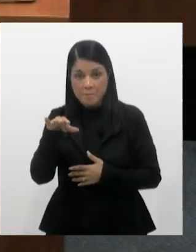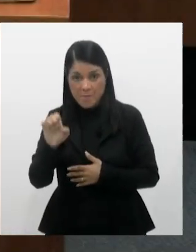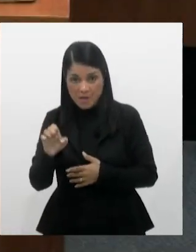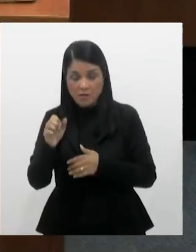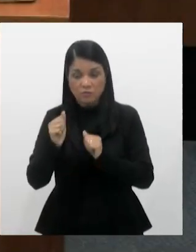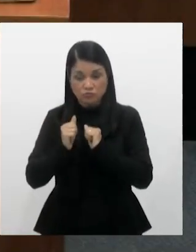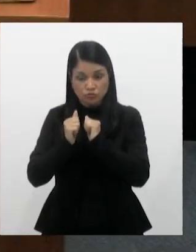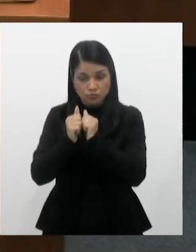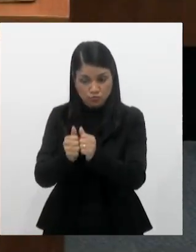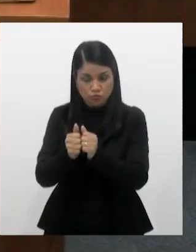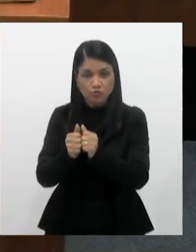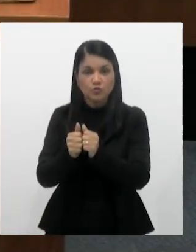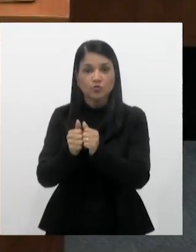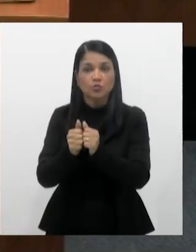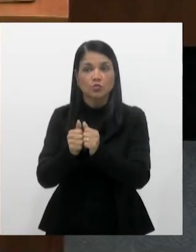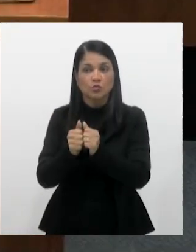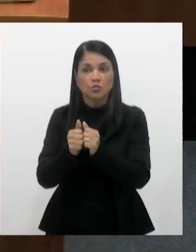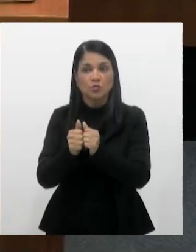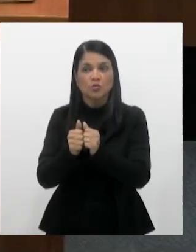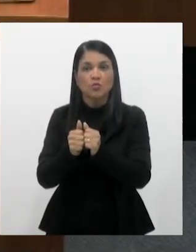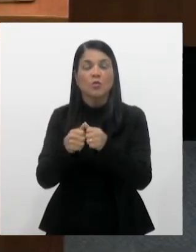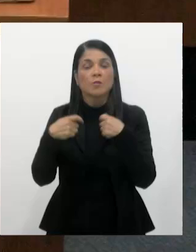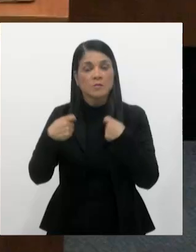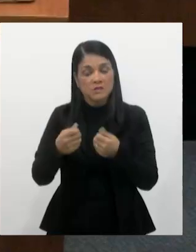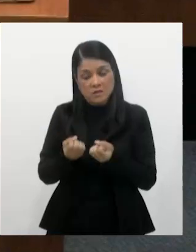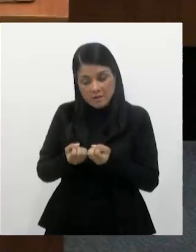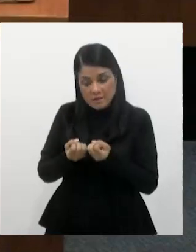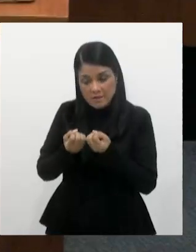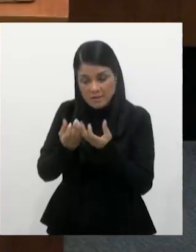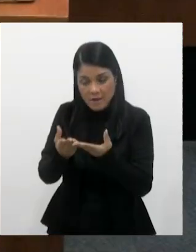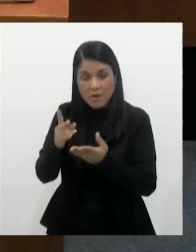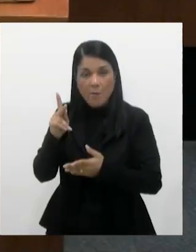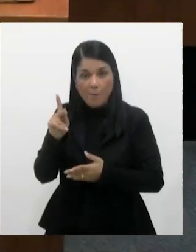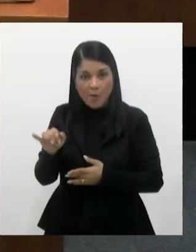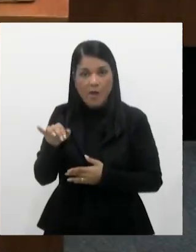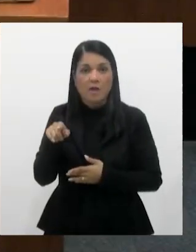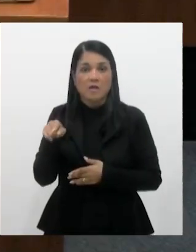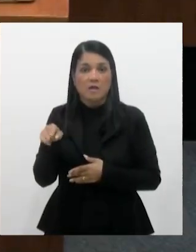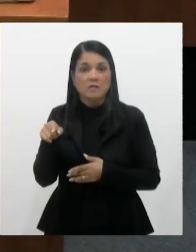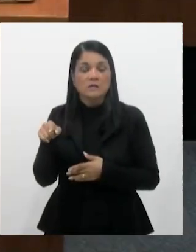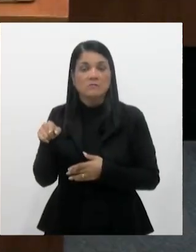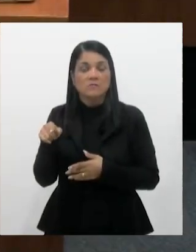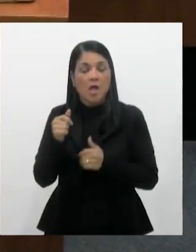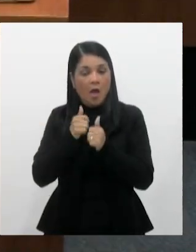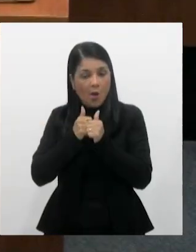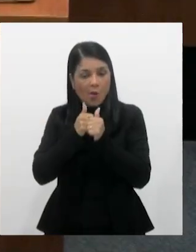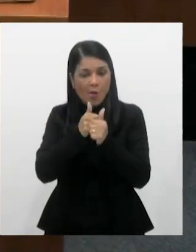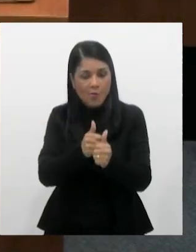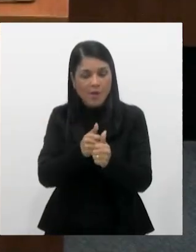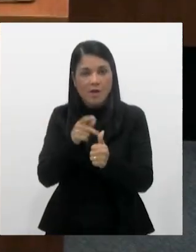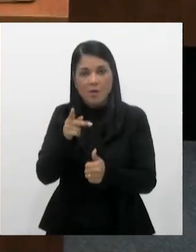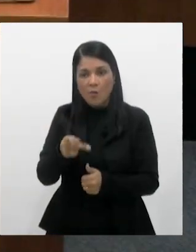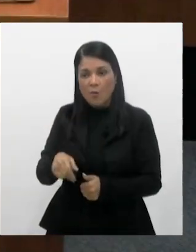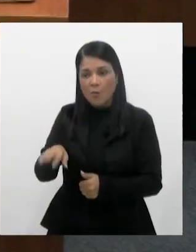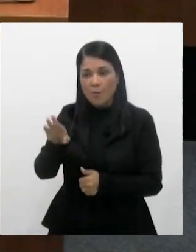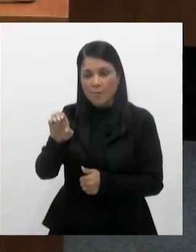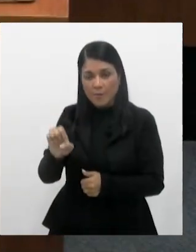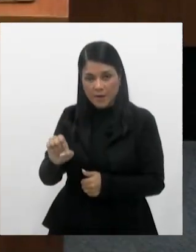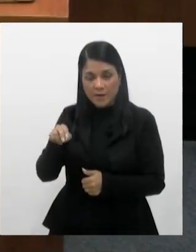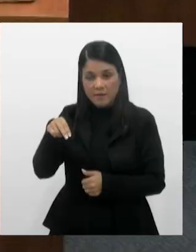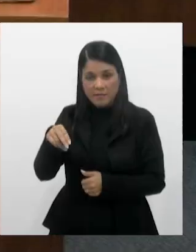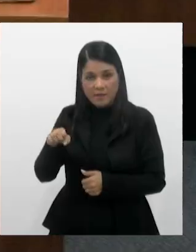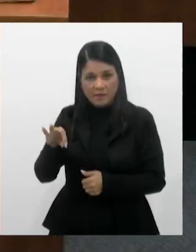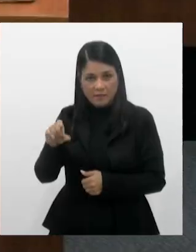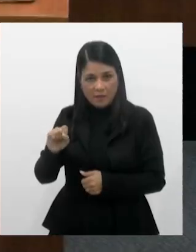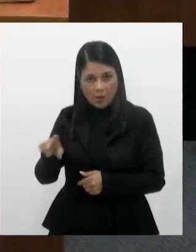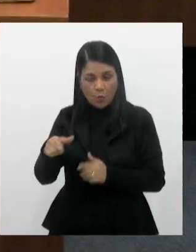lado dessas mães, a gente tem que dar condição para esses pais trabalhadores acompanharem o pré-natal. A mulher é óbvio que ela